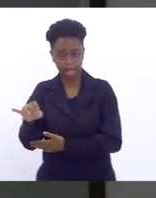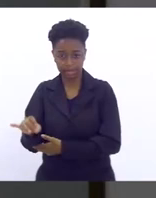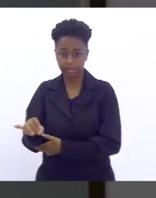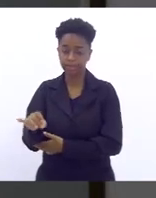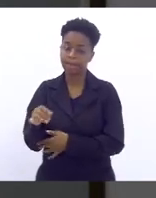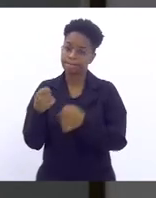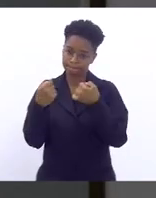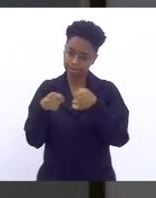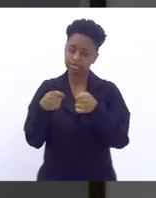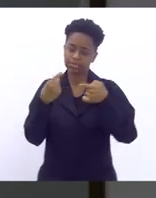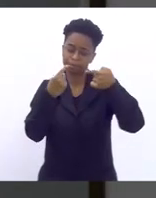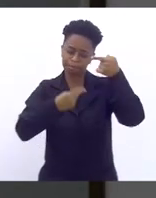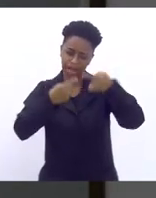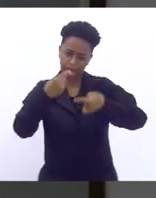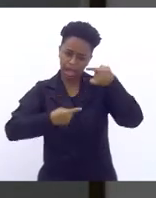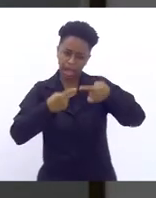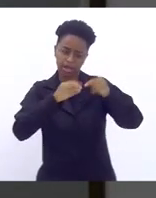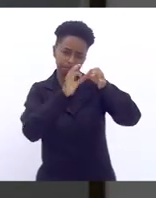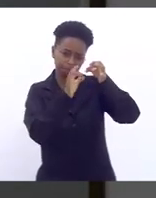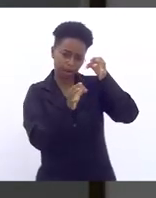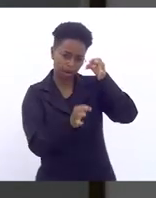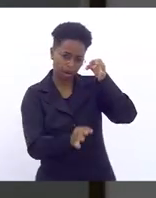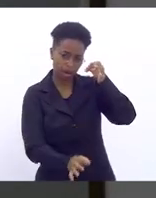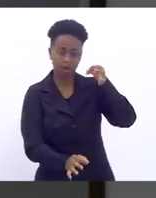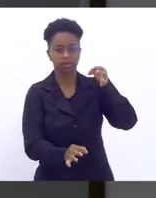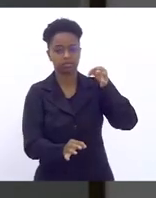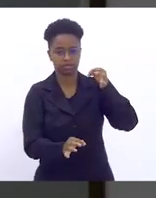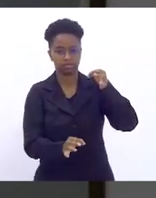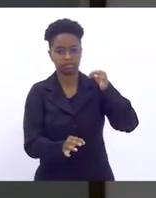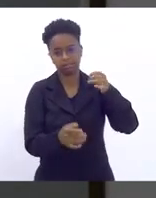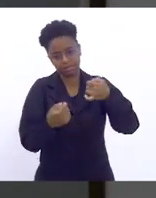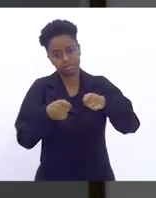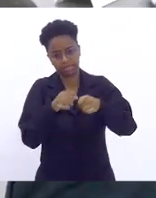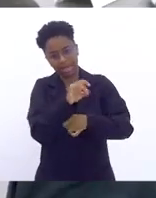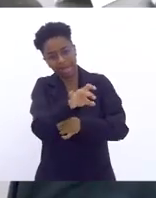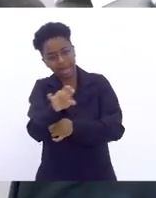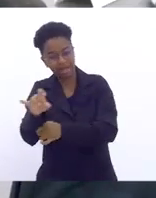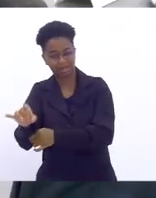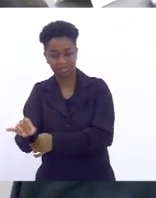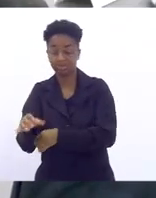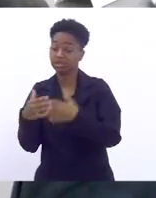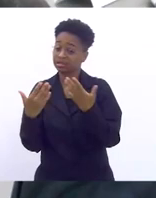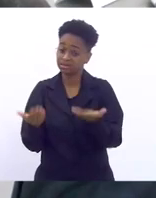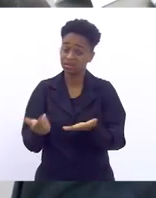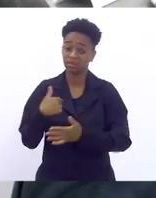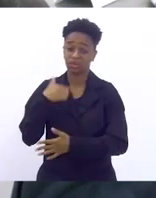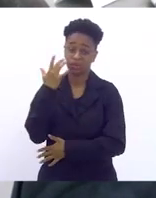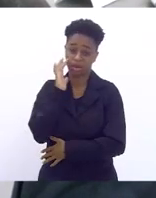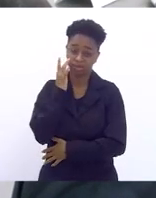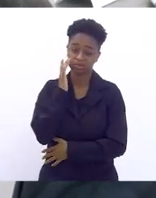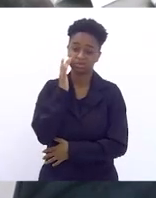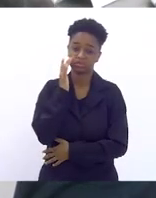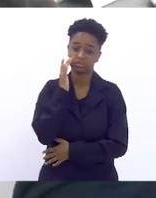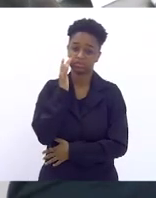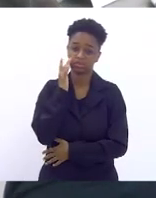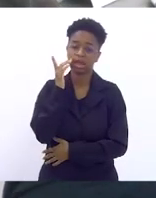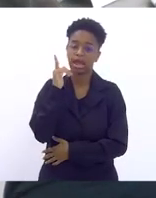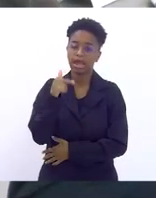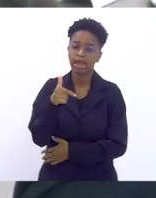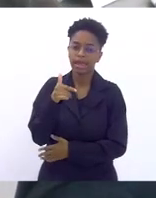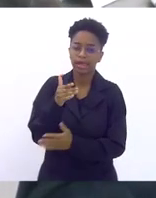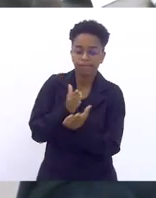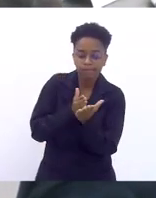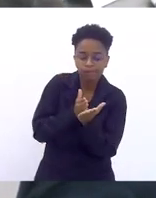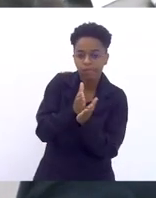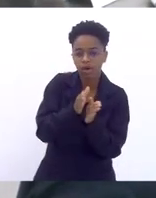um debate próprio e aprofundado entendeu então assim eu acho que essa é um é um Norte para essa